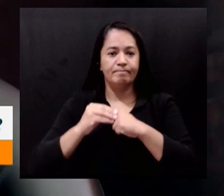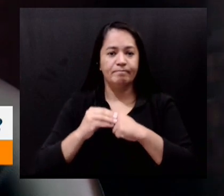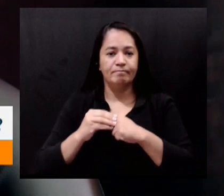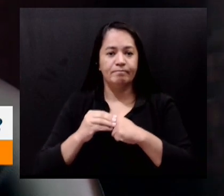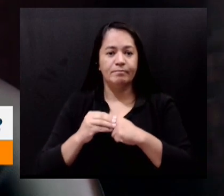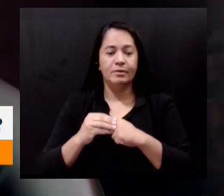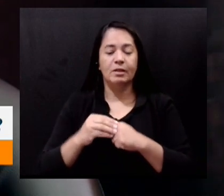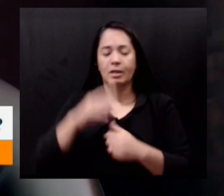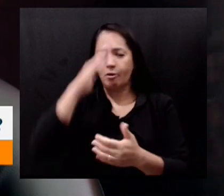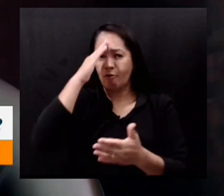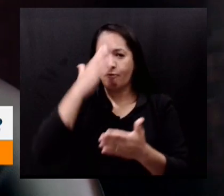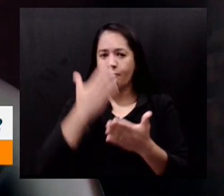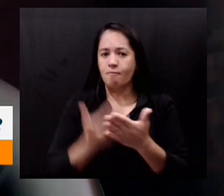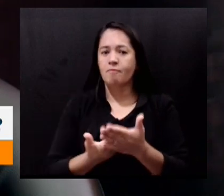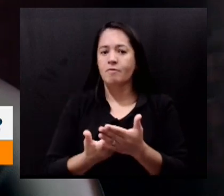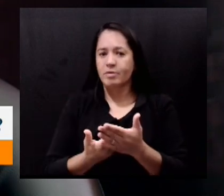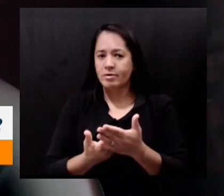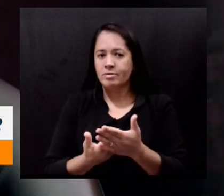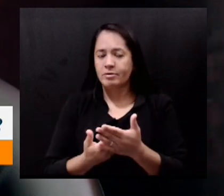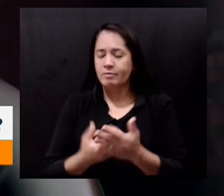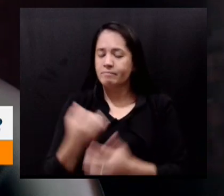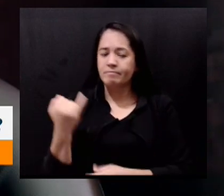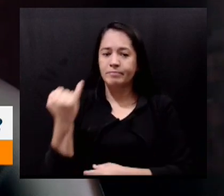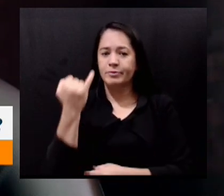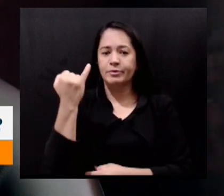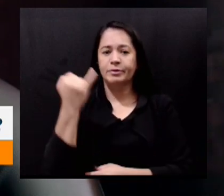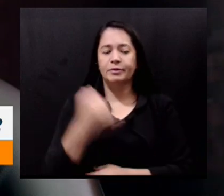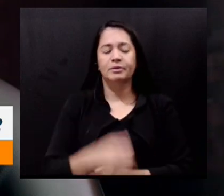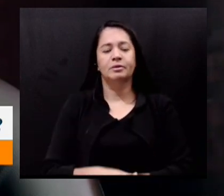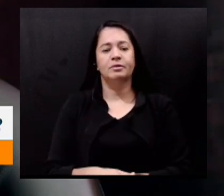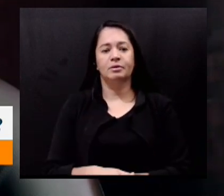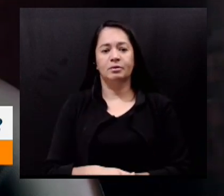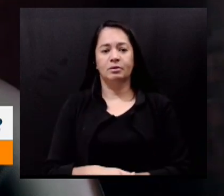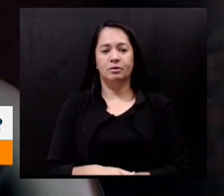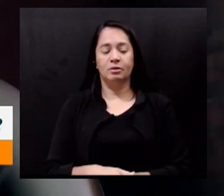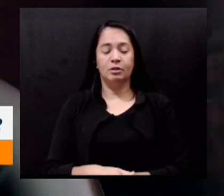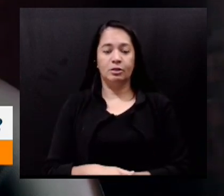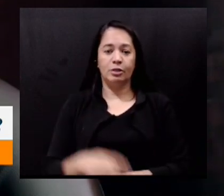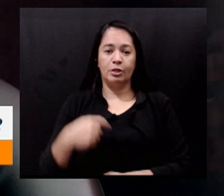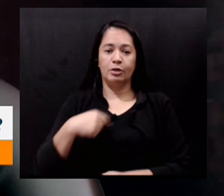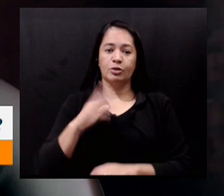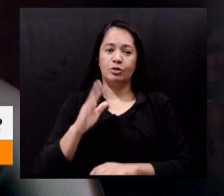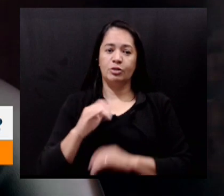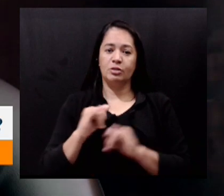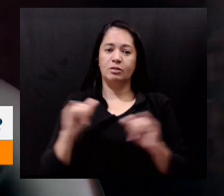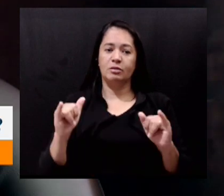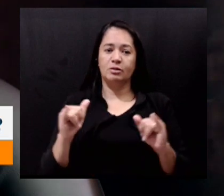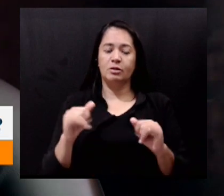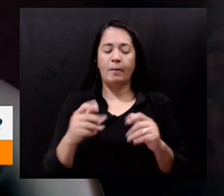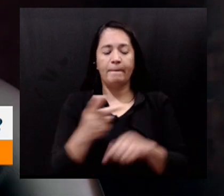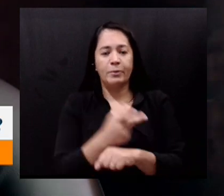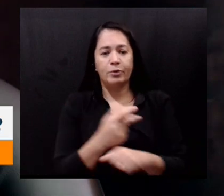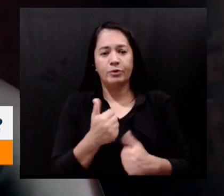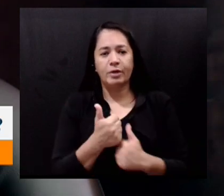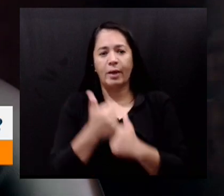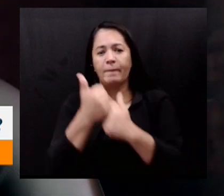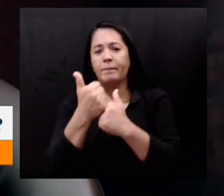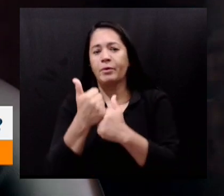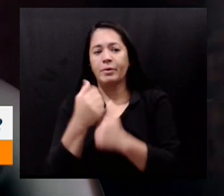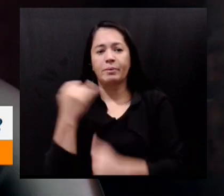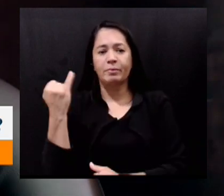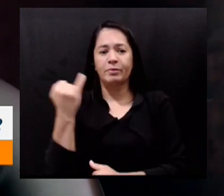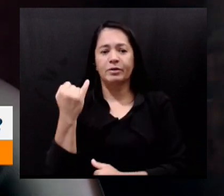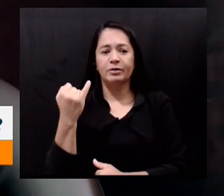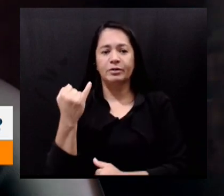autoconfiança, fundamental. E como eu disse, assim, buscar rede de apoio é fundamental, porque assim,